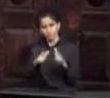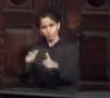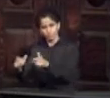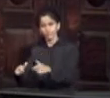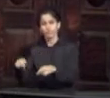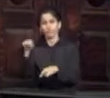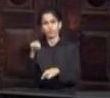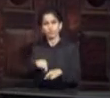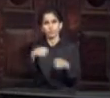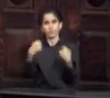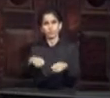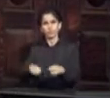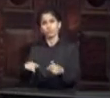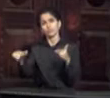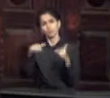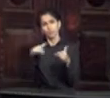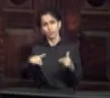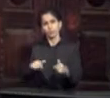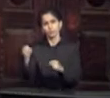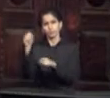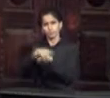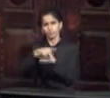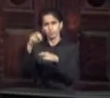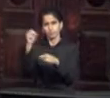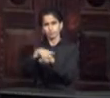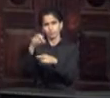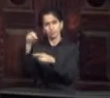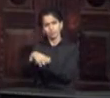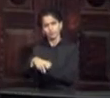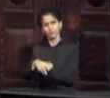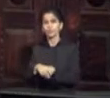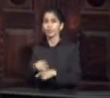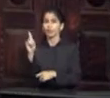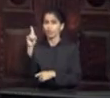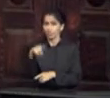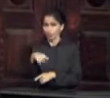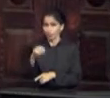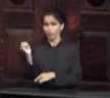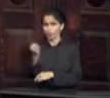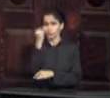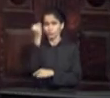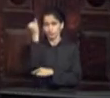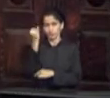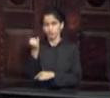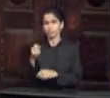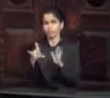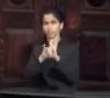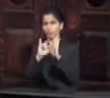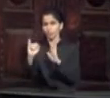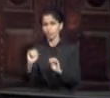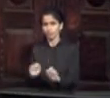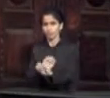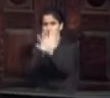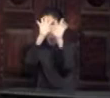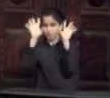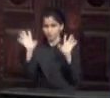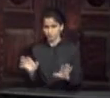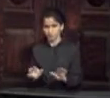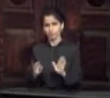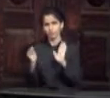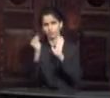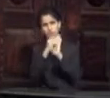mais necessitam desses empregos. Agora, é fundamental que essa lei de transparência, essa emenda